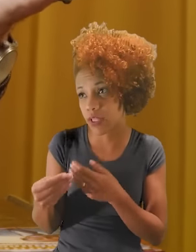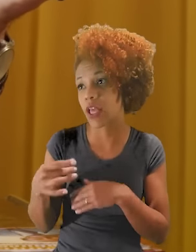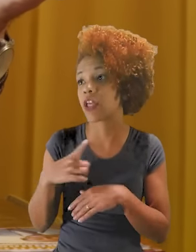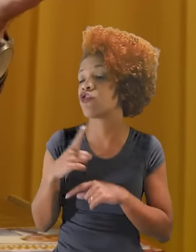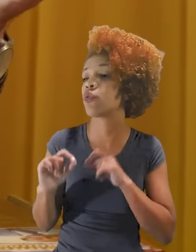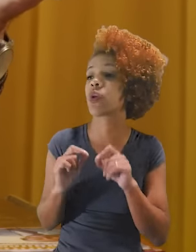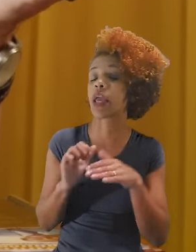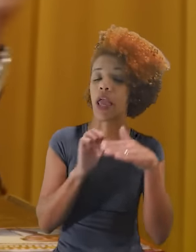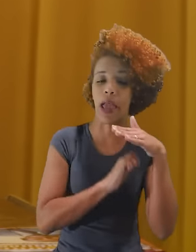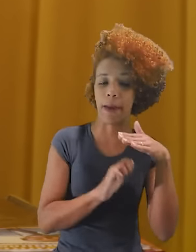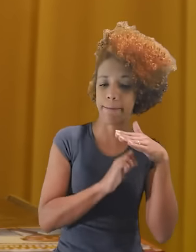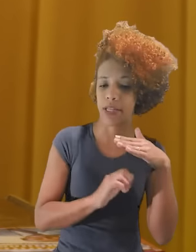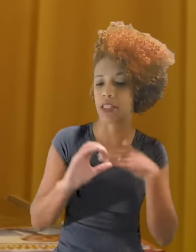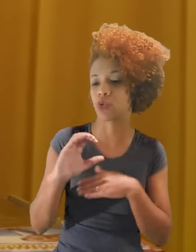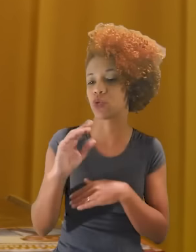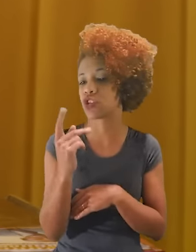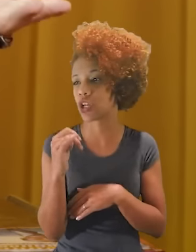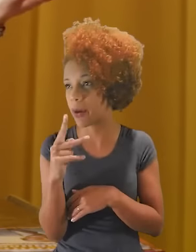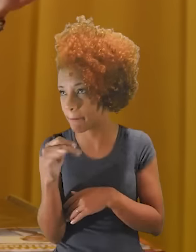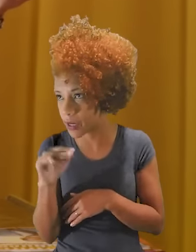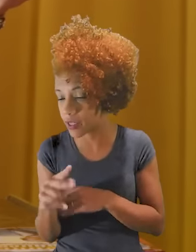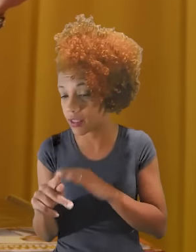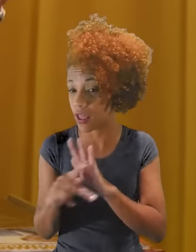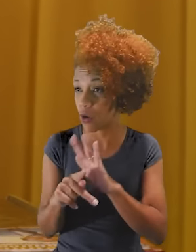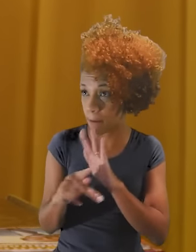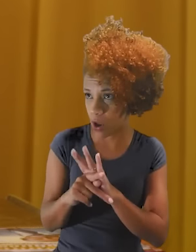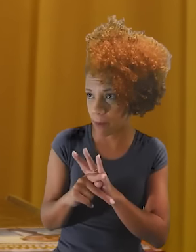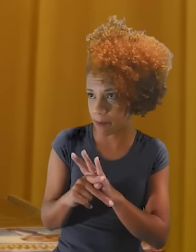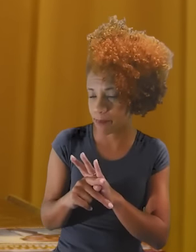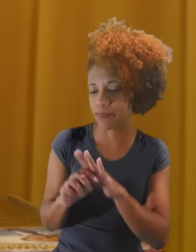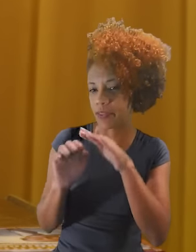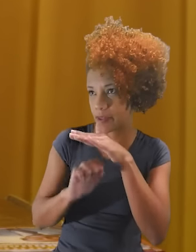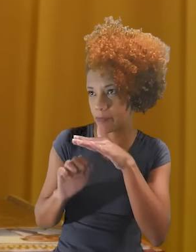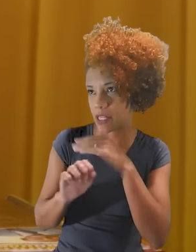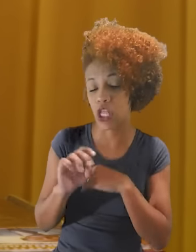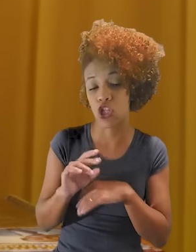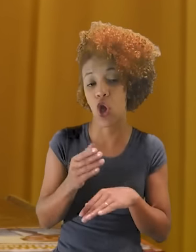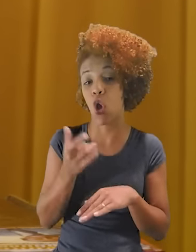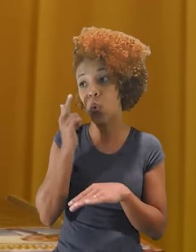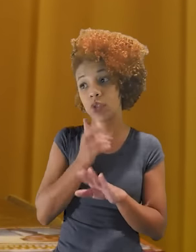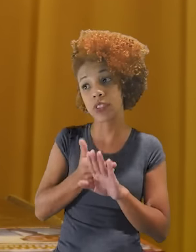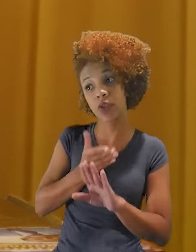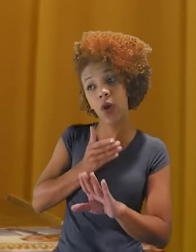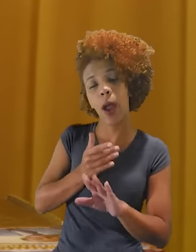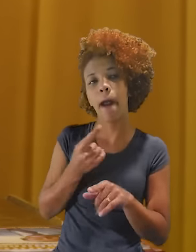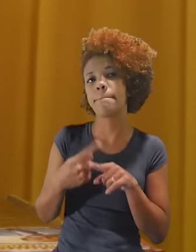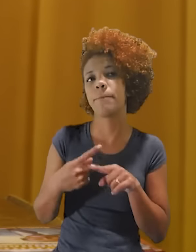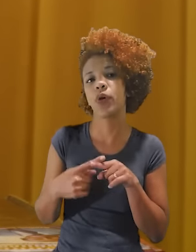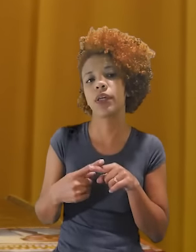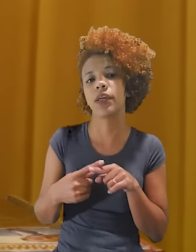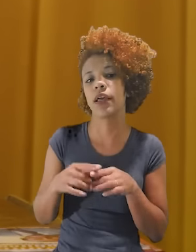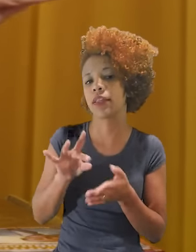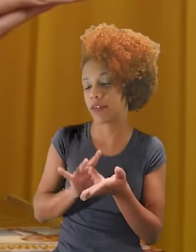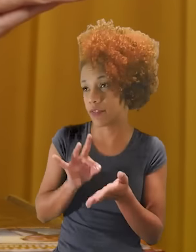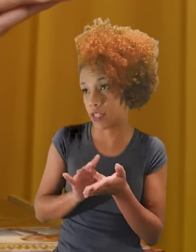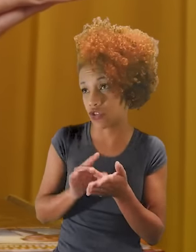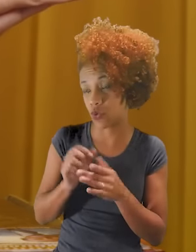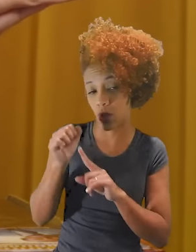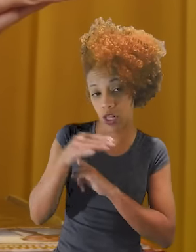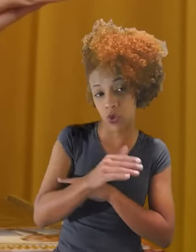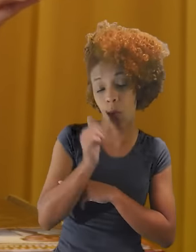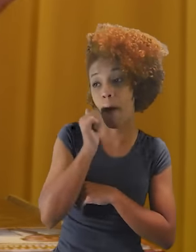que era exatamente a empresa do Chaplin. Que o Chaplin era dono. Ele só conseguiu se desvencilhar do Chaplin, na verdade, porque quando ele lançou